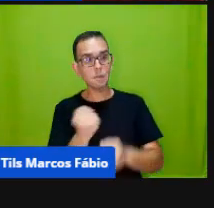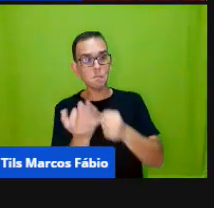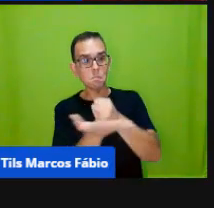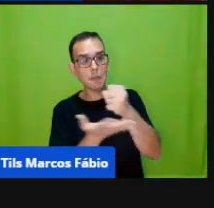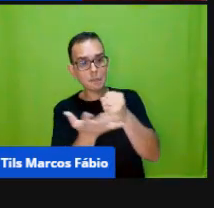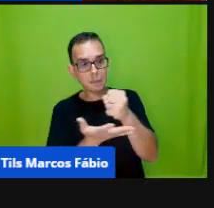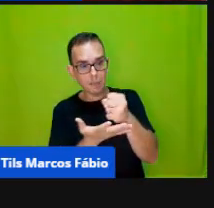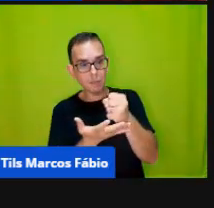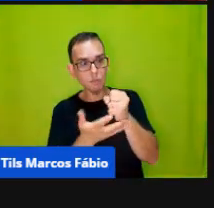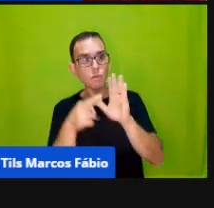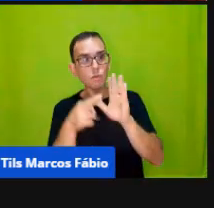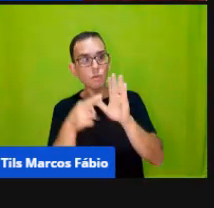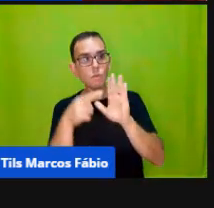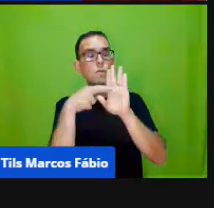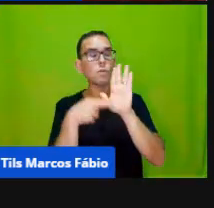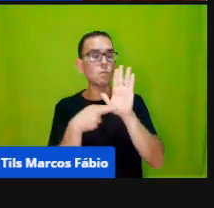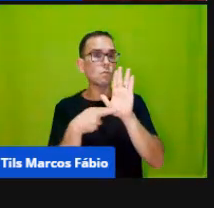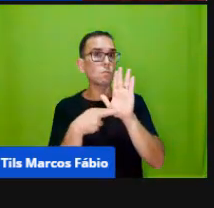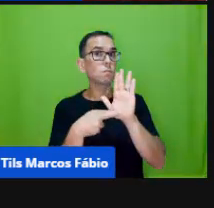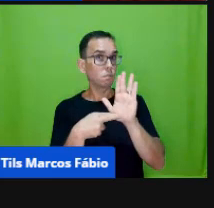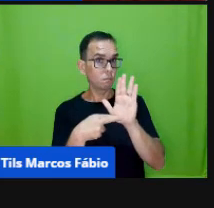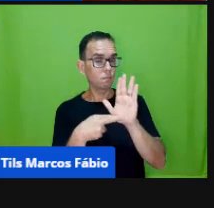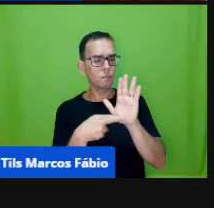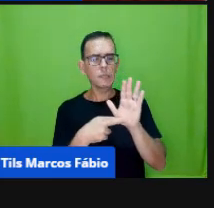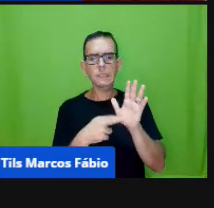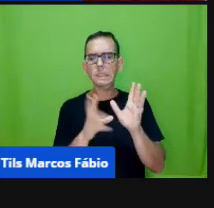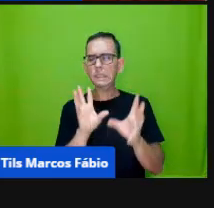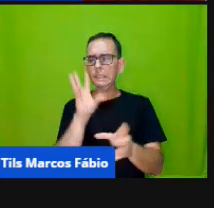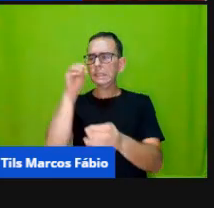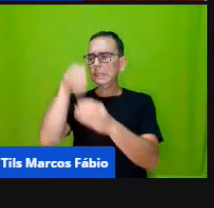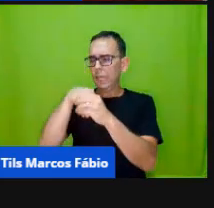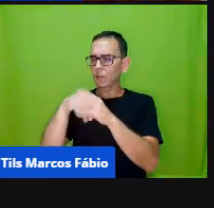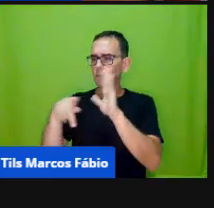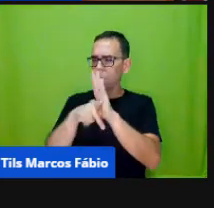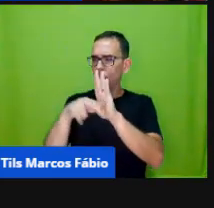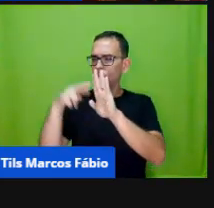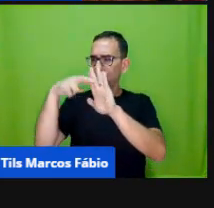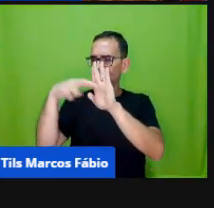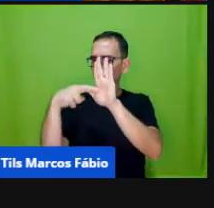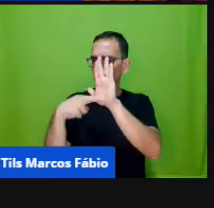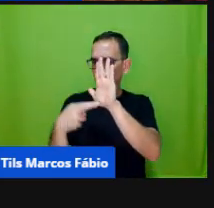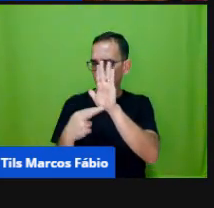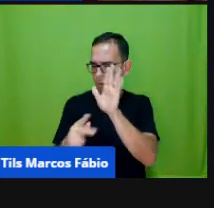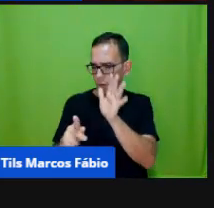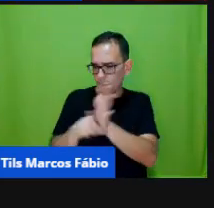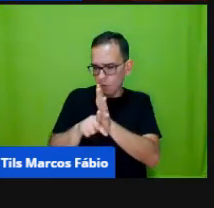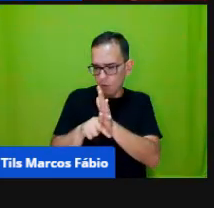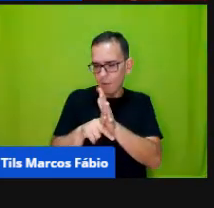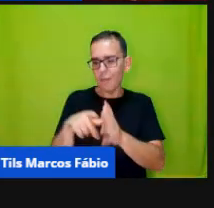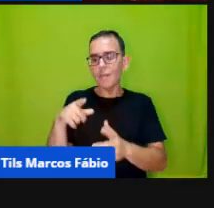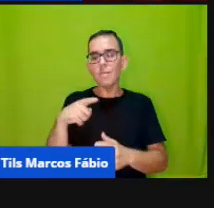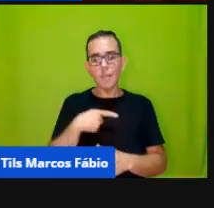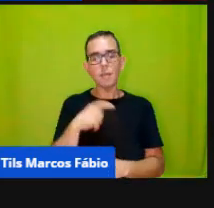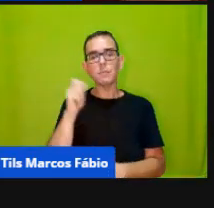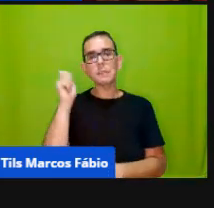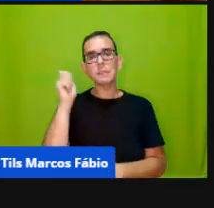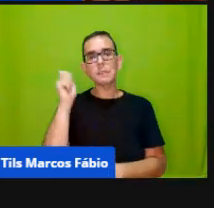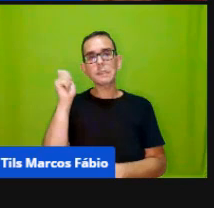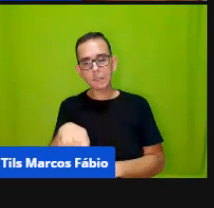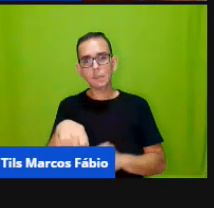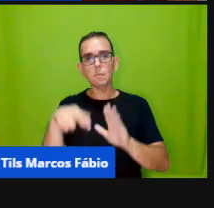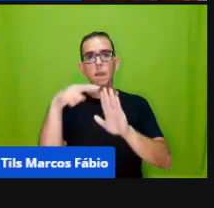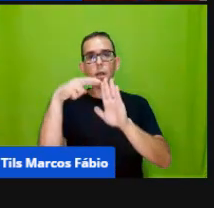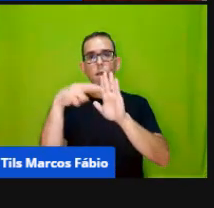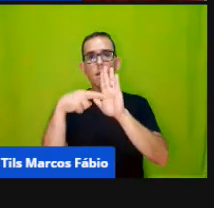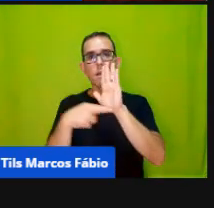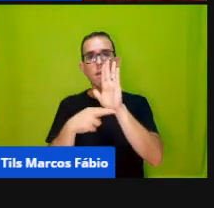coisa. Bom, dentre as coisas que regulamentam, né, nós temos uma resolução que